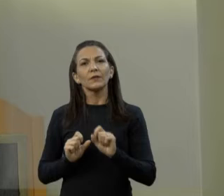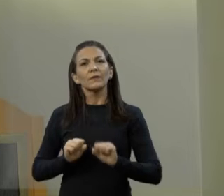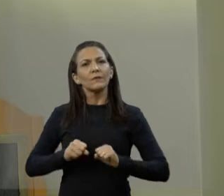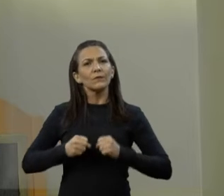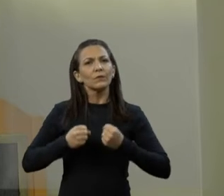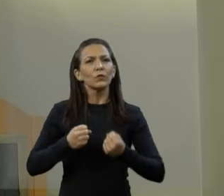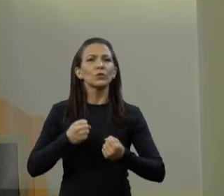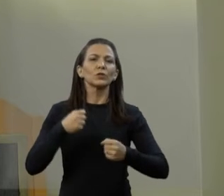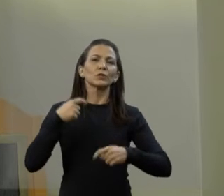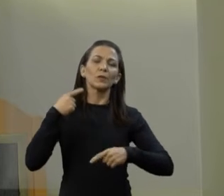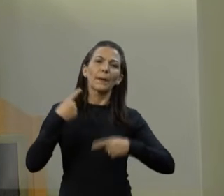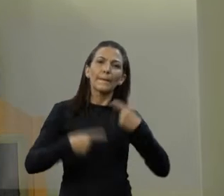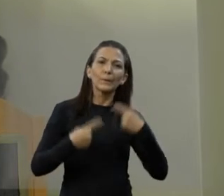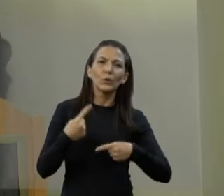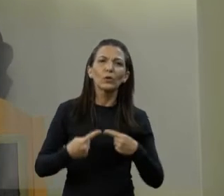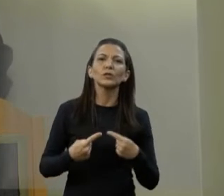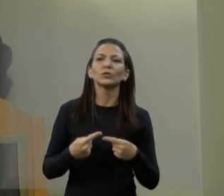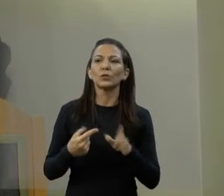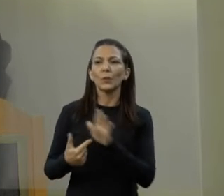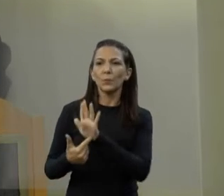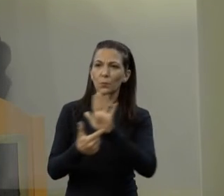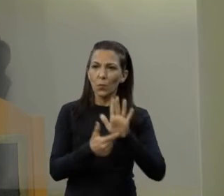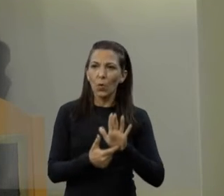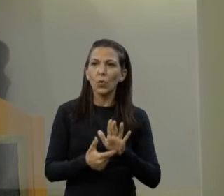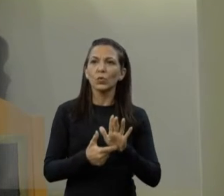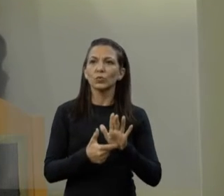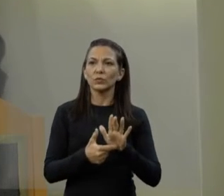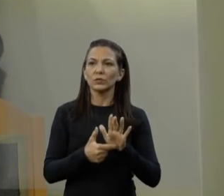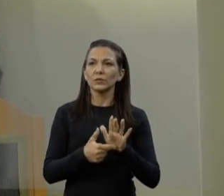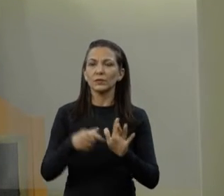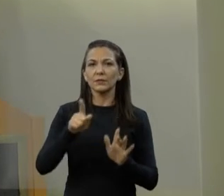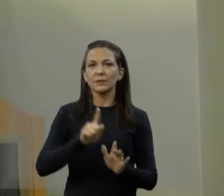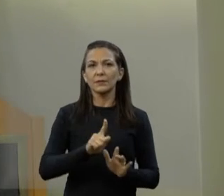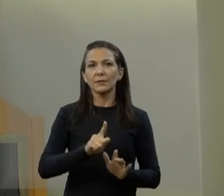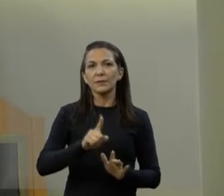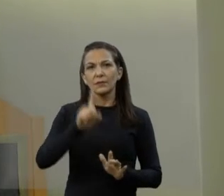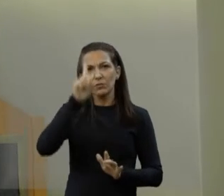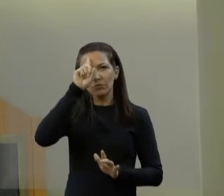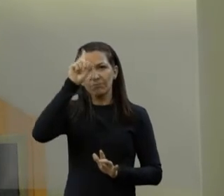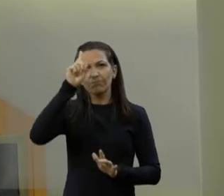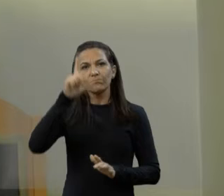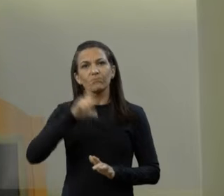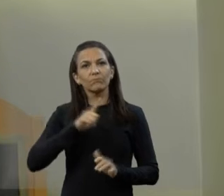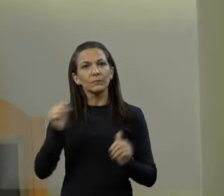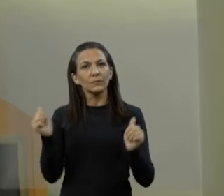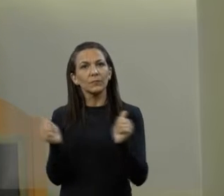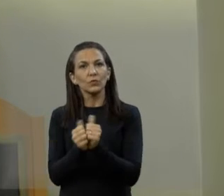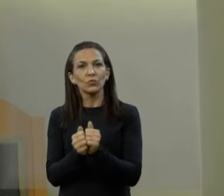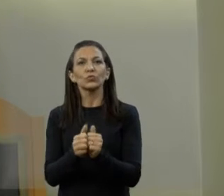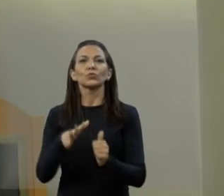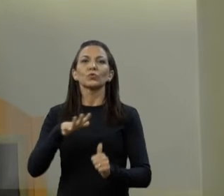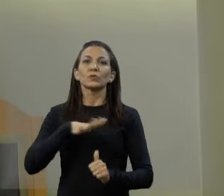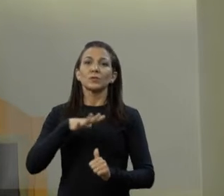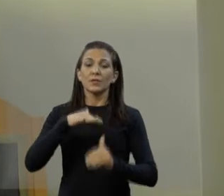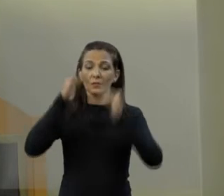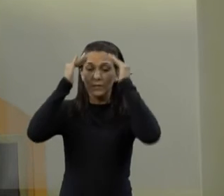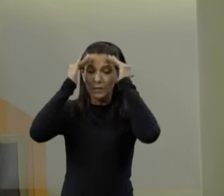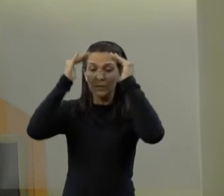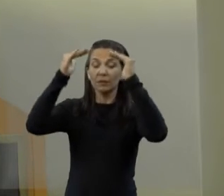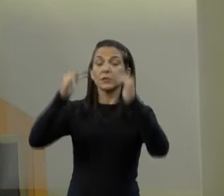melhorias recursos quando a gente faz o evento desde a gente mostra para as autoridades que estão aqui que juntos na cidade merece